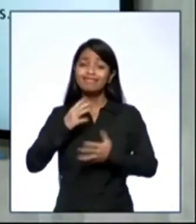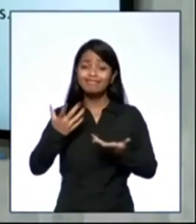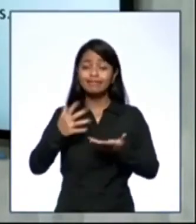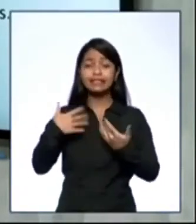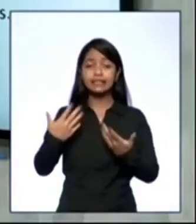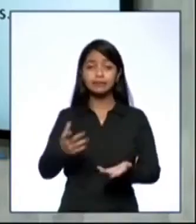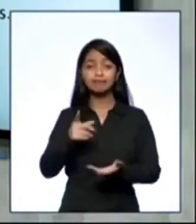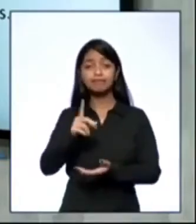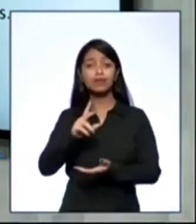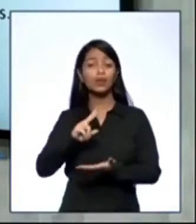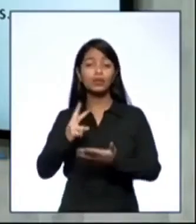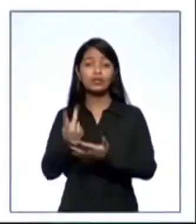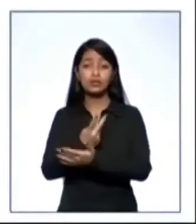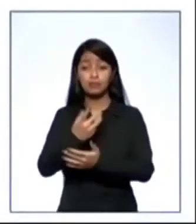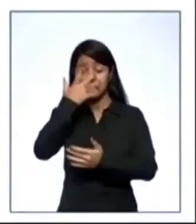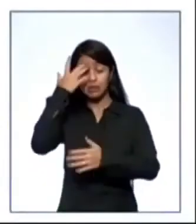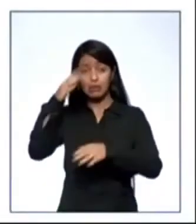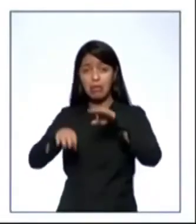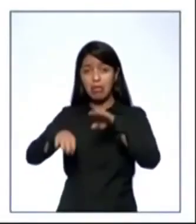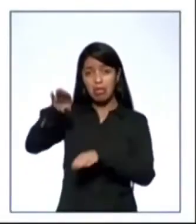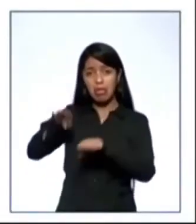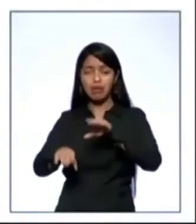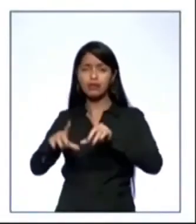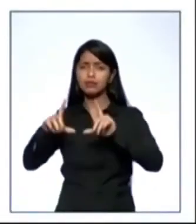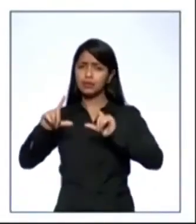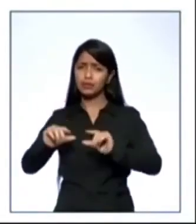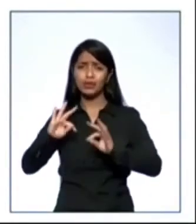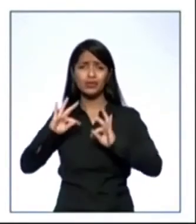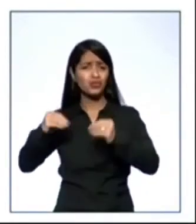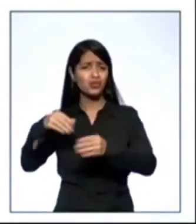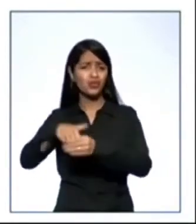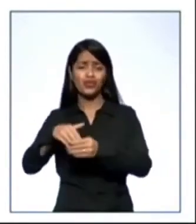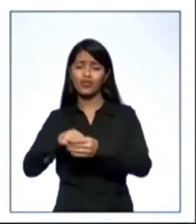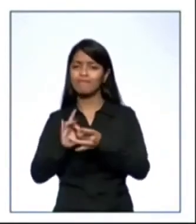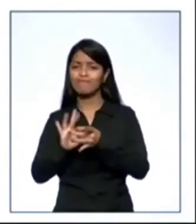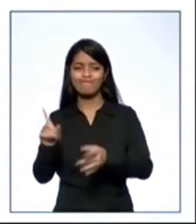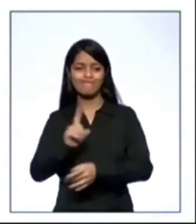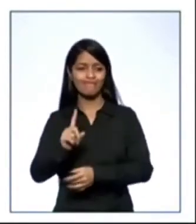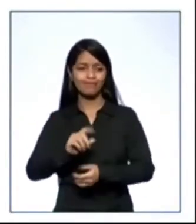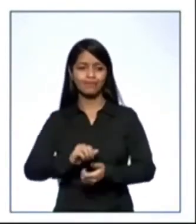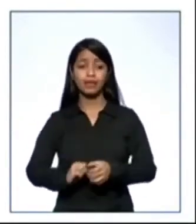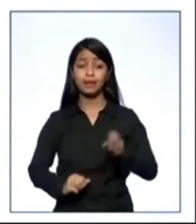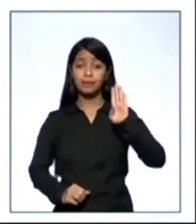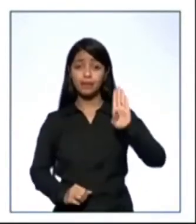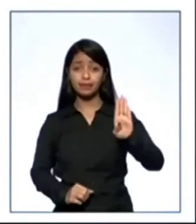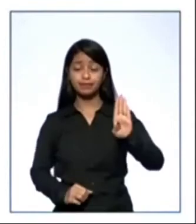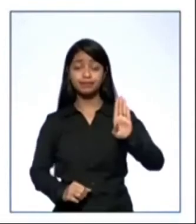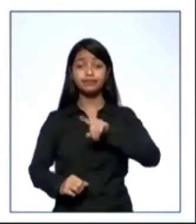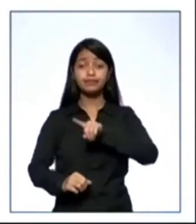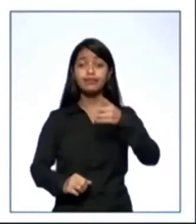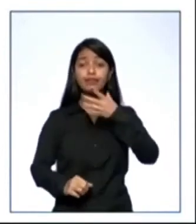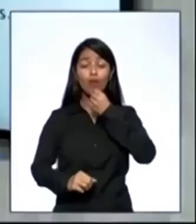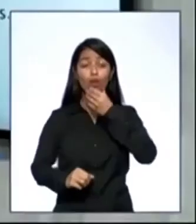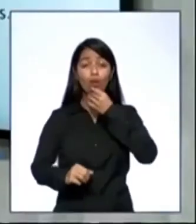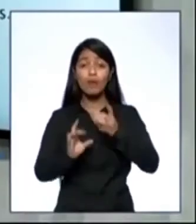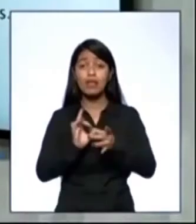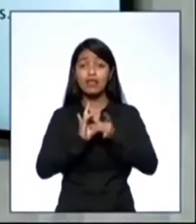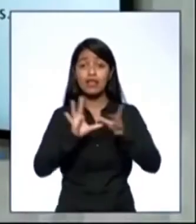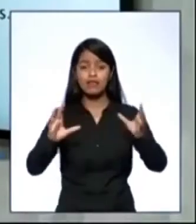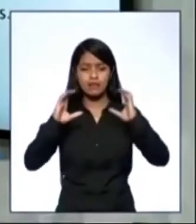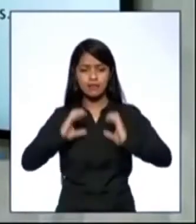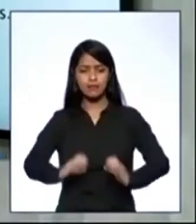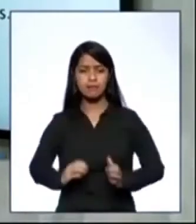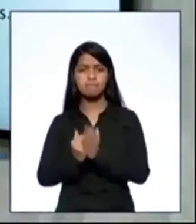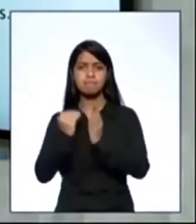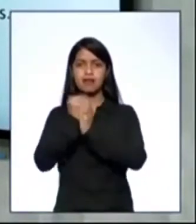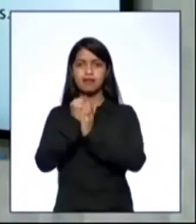mundo. B. Extensão da cidadania aos homens livres. É isso daí. Gente, é isso daí, por quê? Olha pra mim, vem cá. Eu